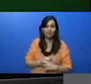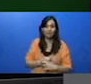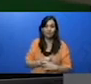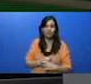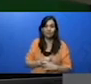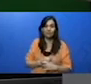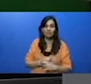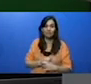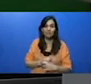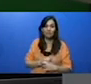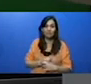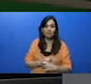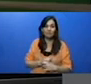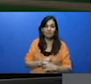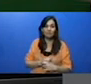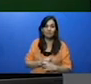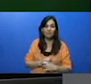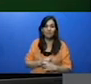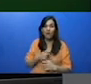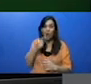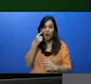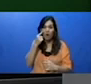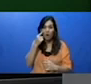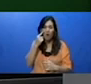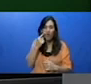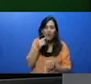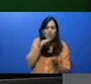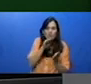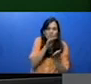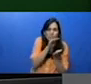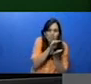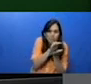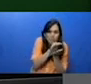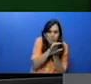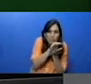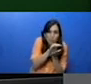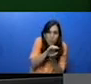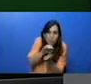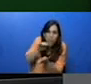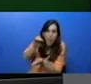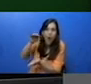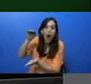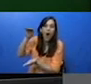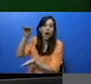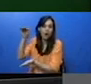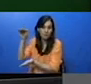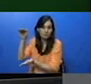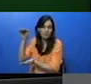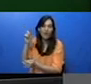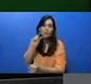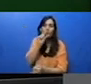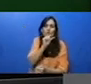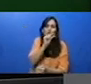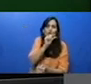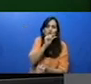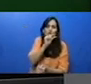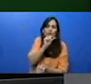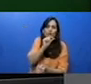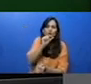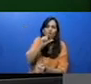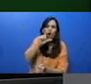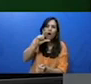Alessandra. Então, vamos lá. Olha lá. E também em ordem crescente, ou seja, do menor, e